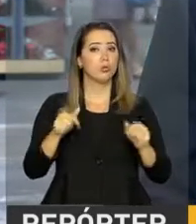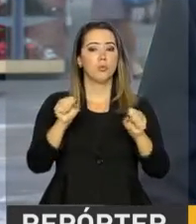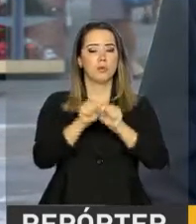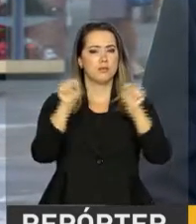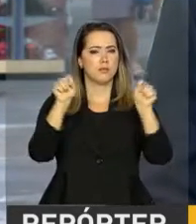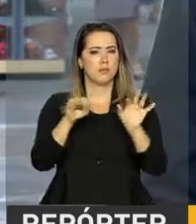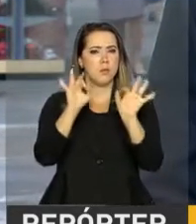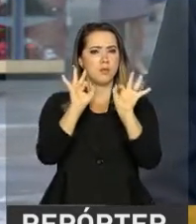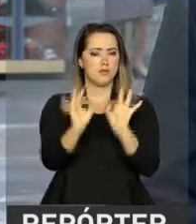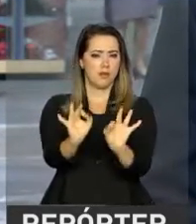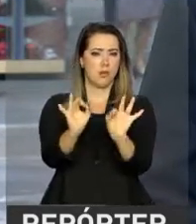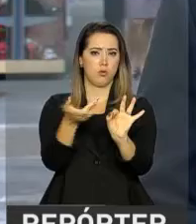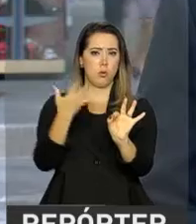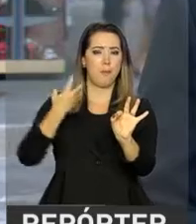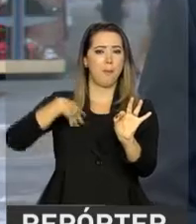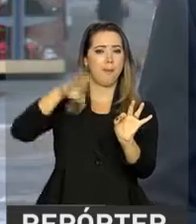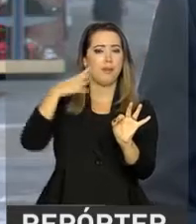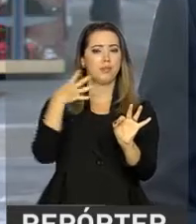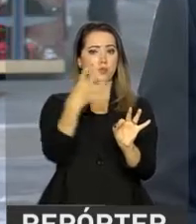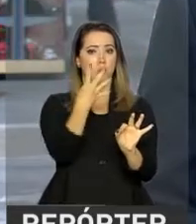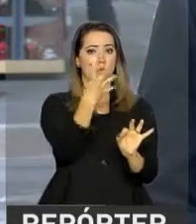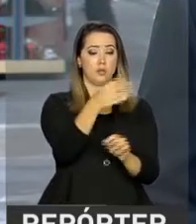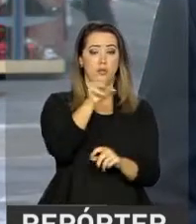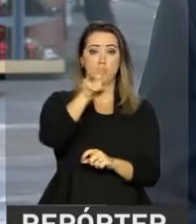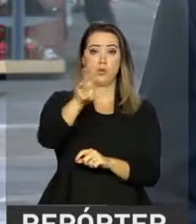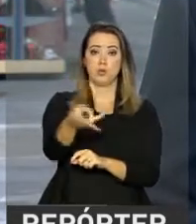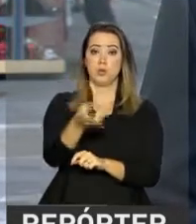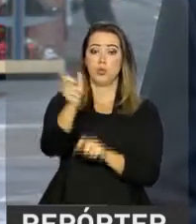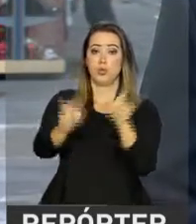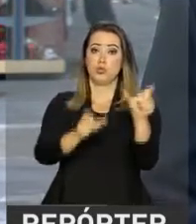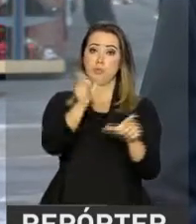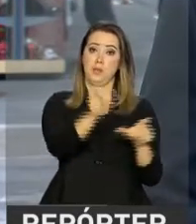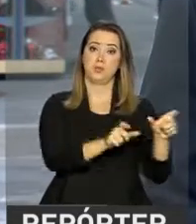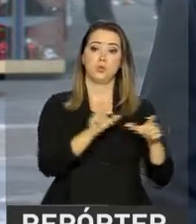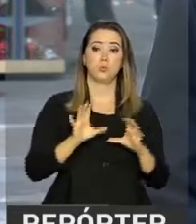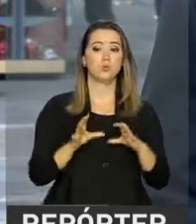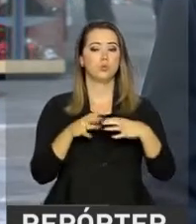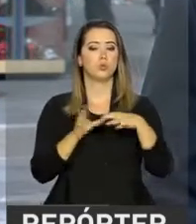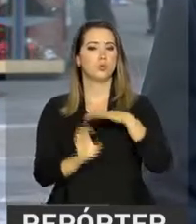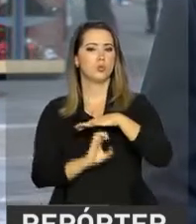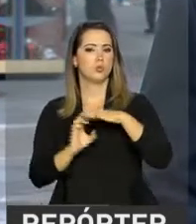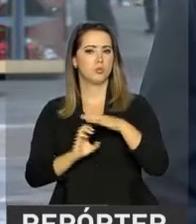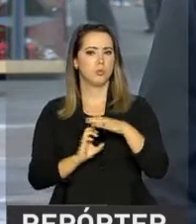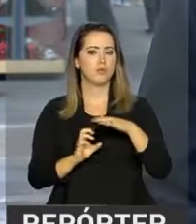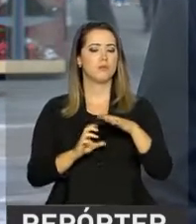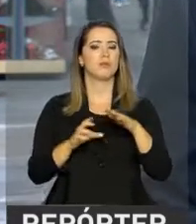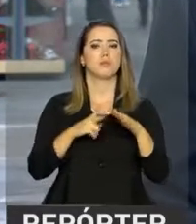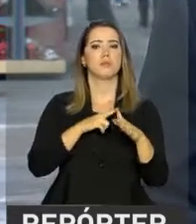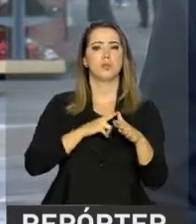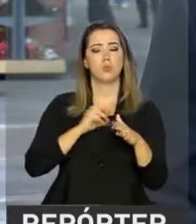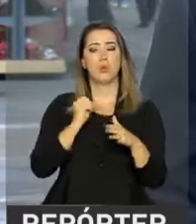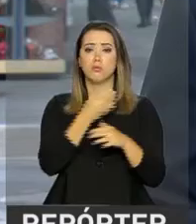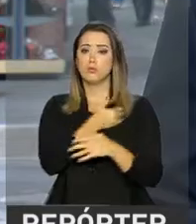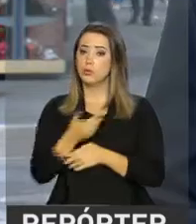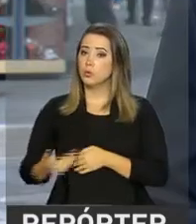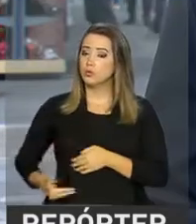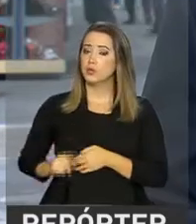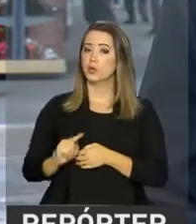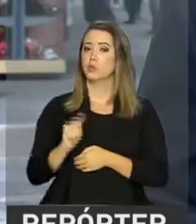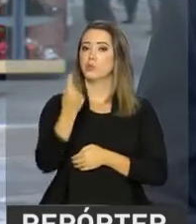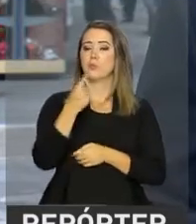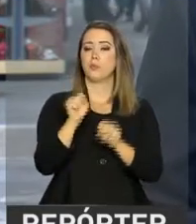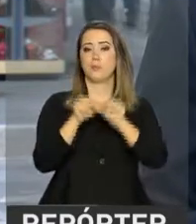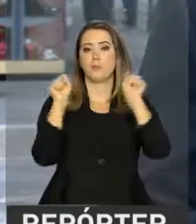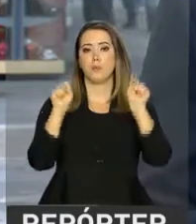vai reunir informações de mais de 44 milhões de trabalhadores dos setores públicos e privados em um único banco de dados